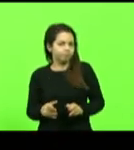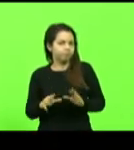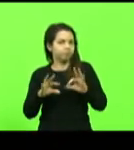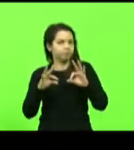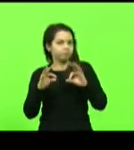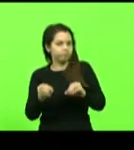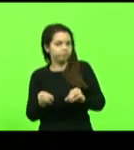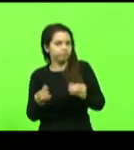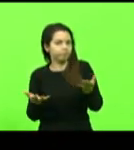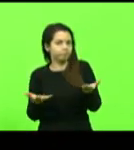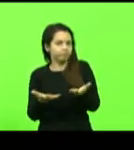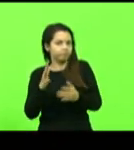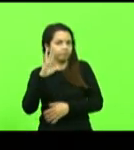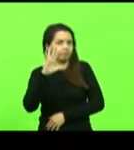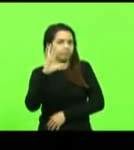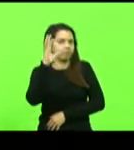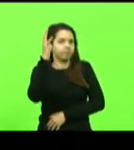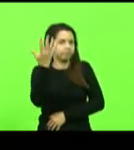dia